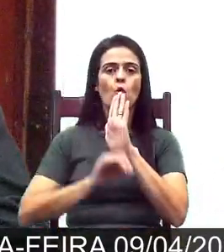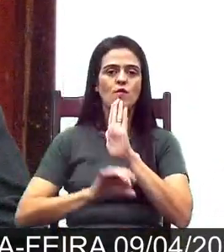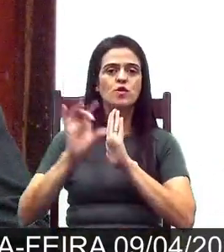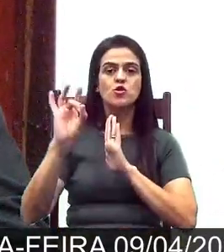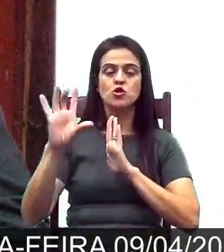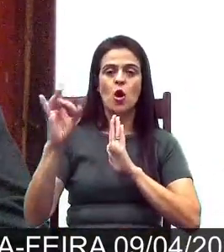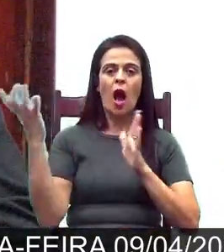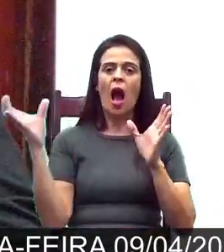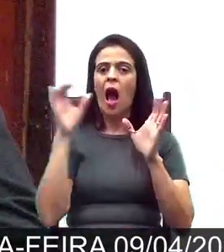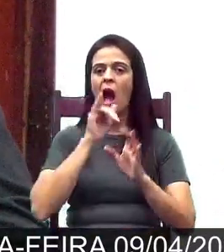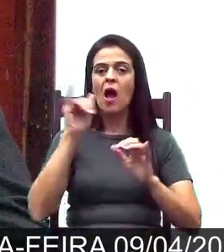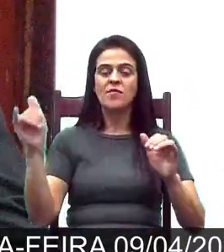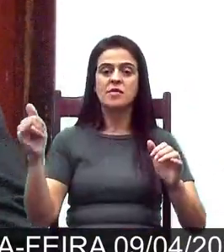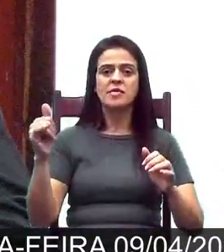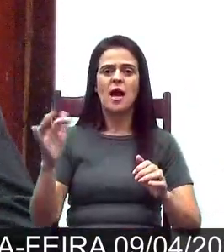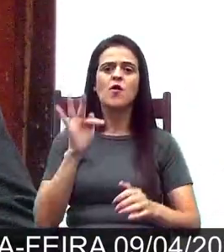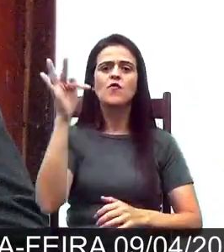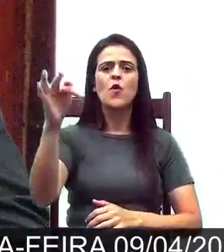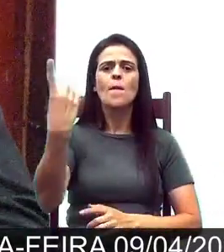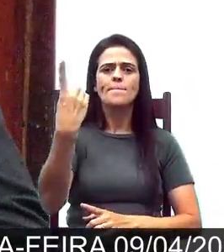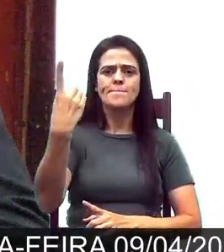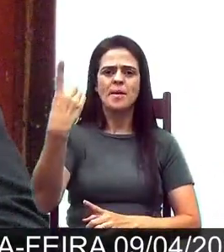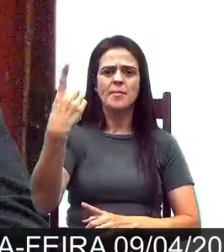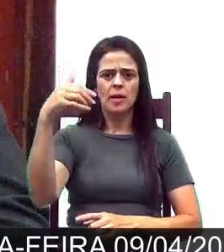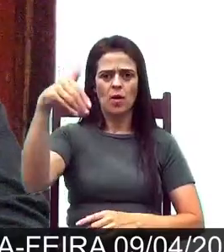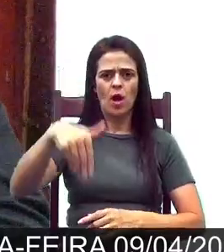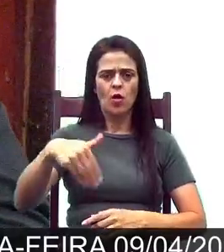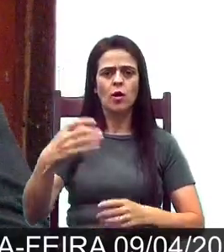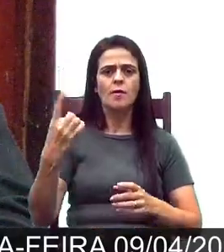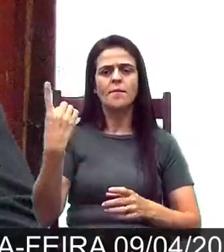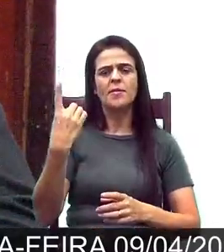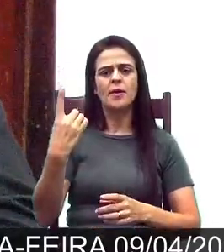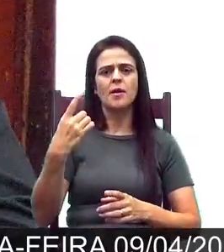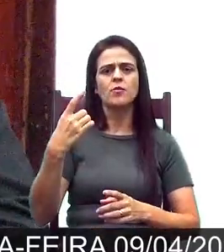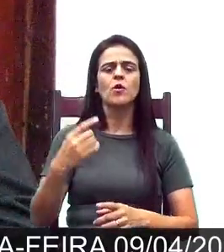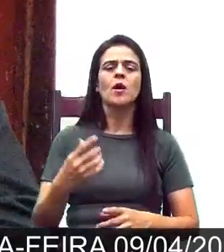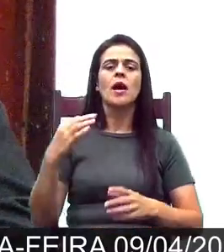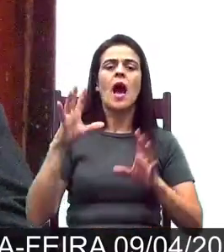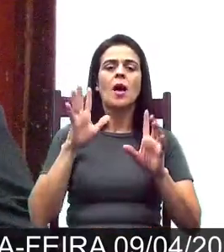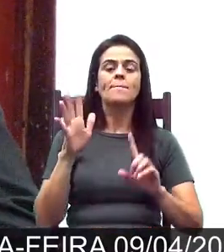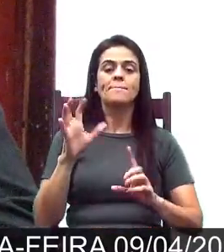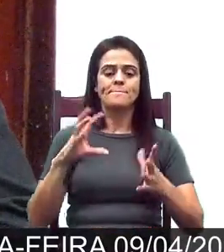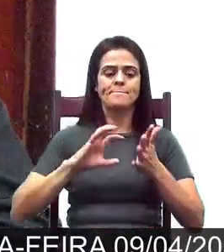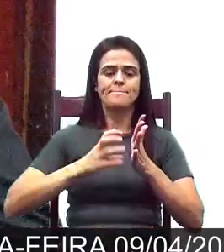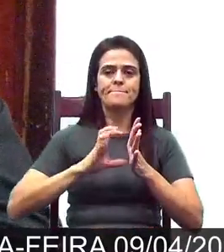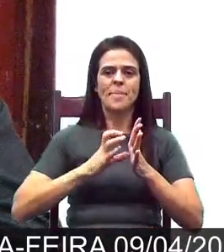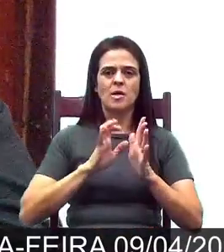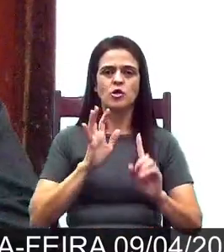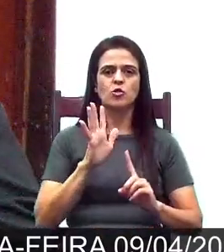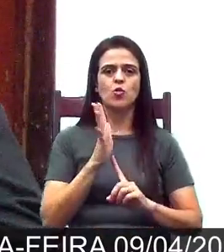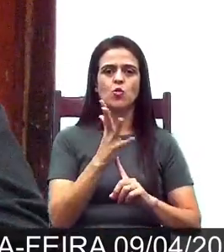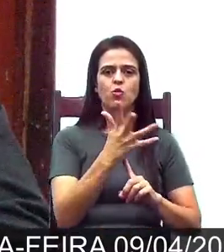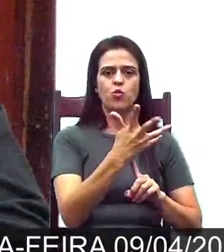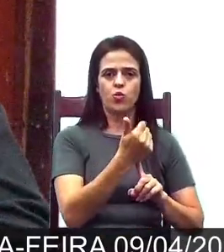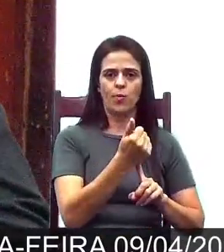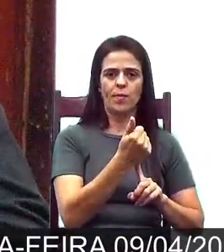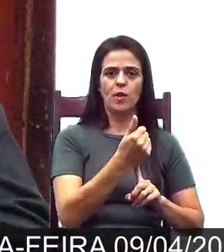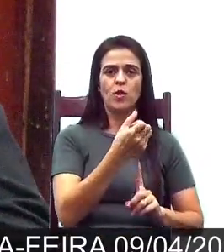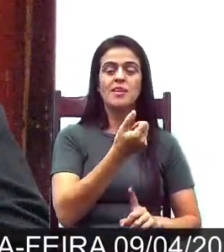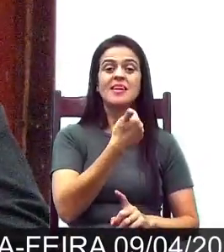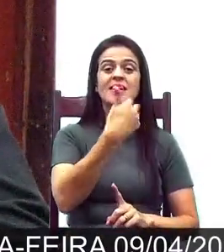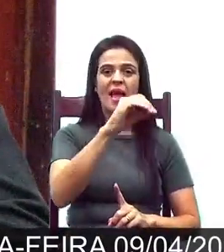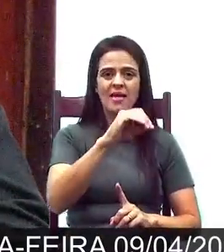partir do dia 1º, né, meu partido dentro dessa casa é o Republicano, o 10. Então, eu quero